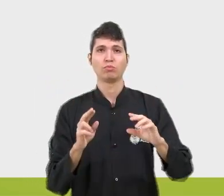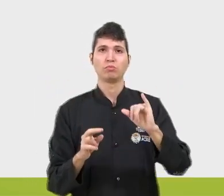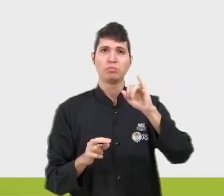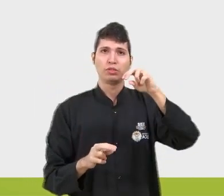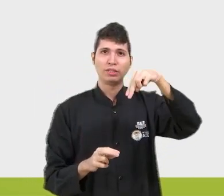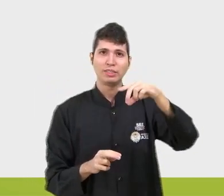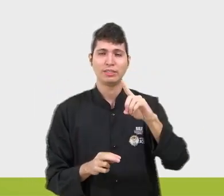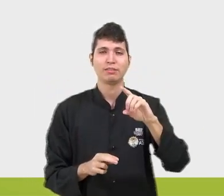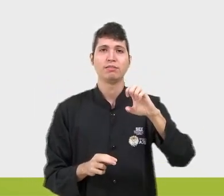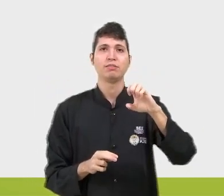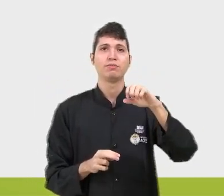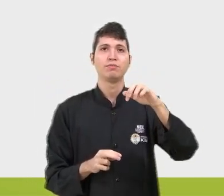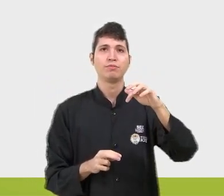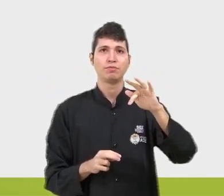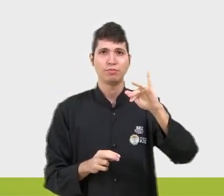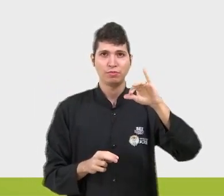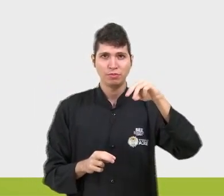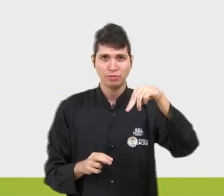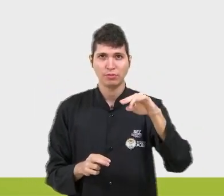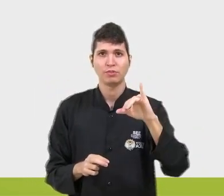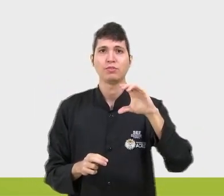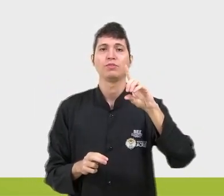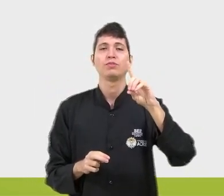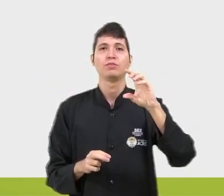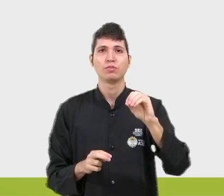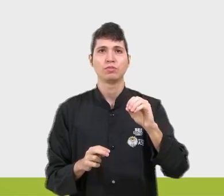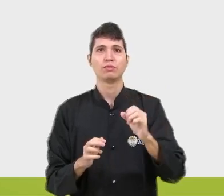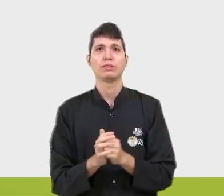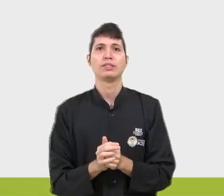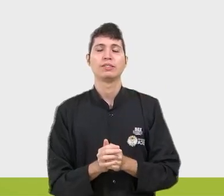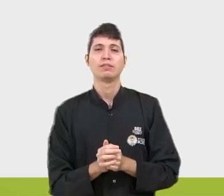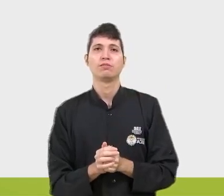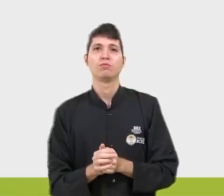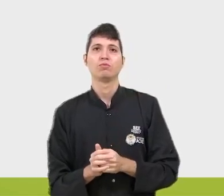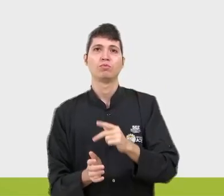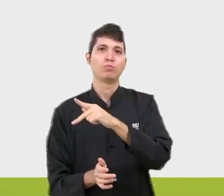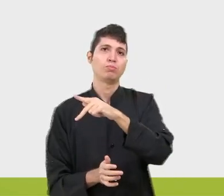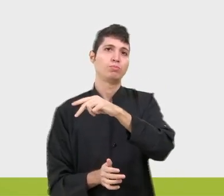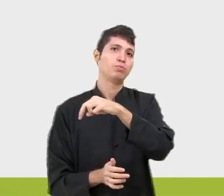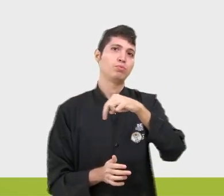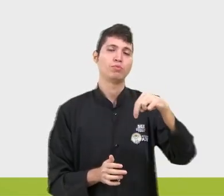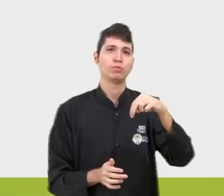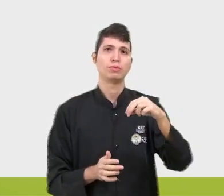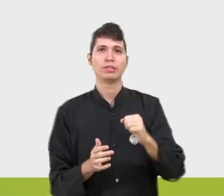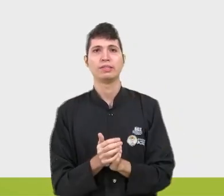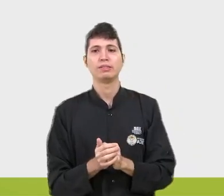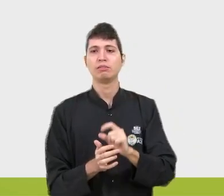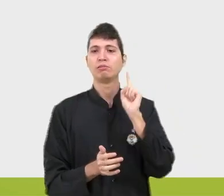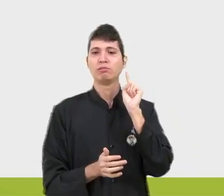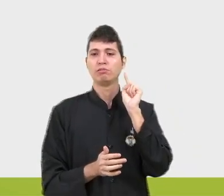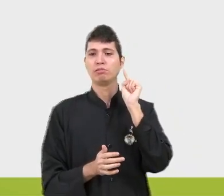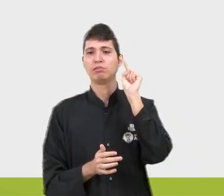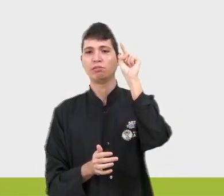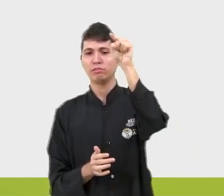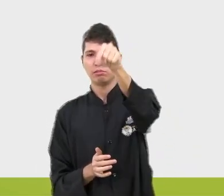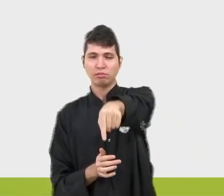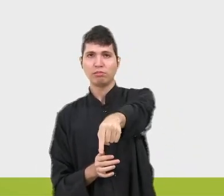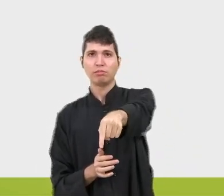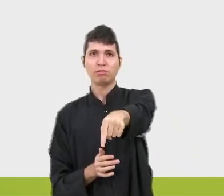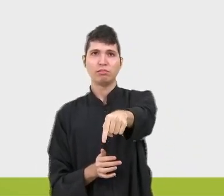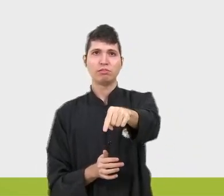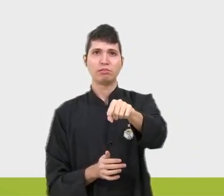indefinidos. Por exemplo, demonstrativos, este, esta, né, isso, aquilo,